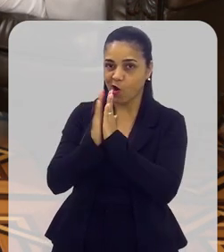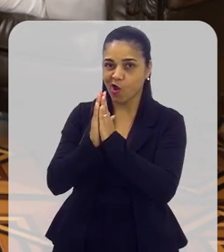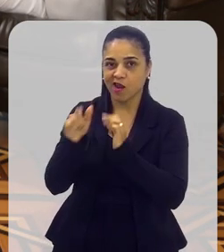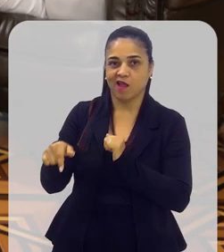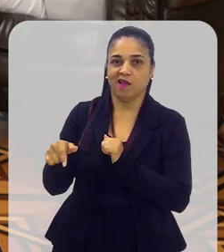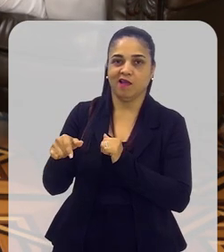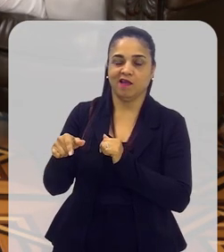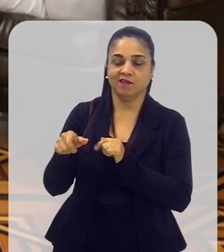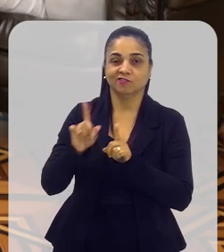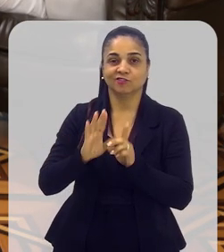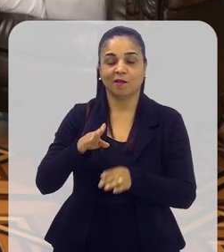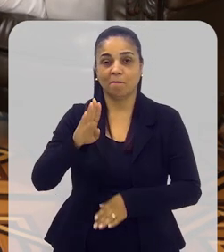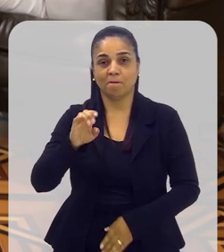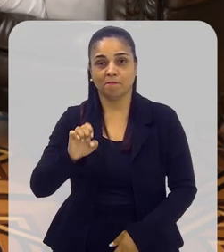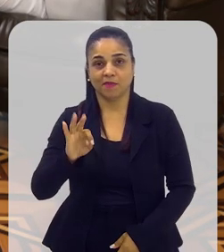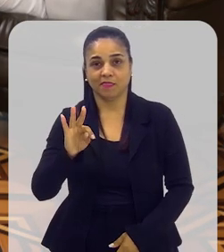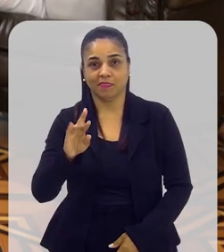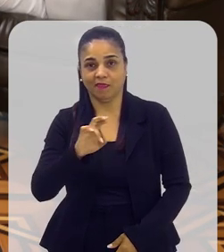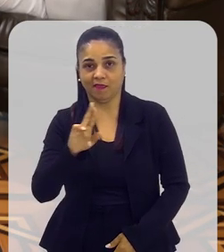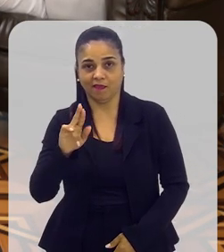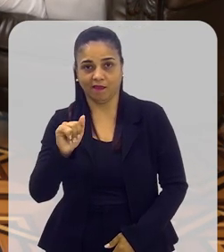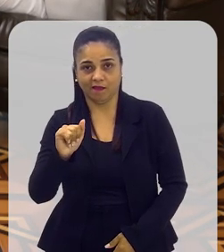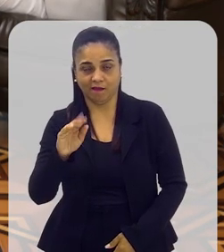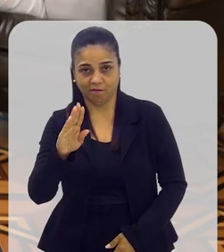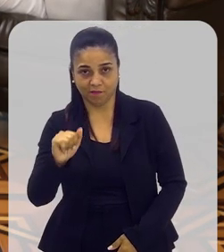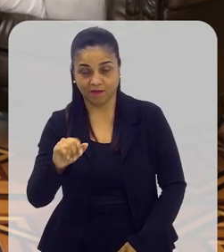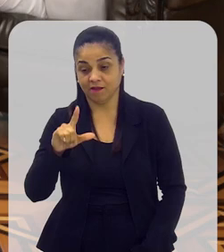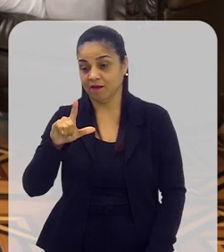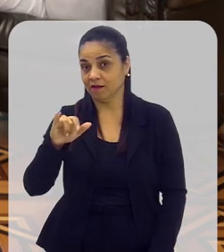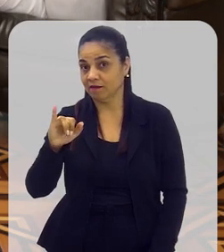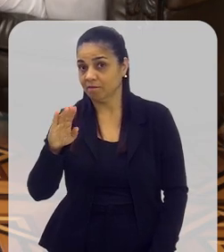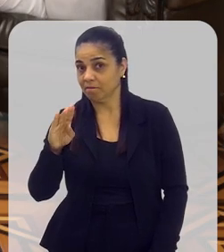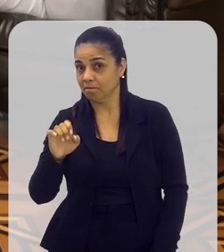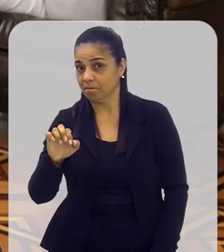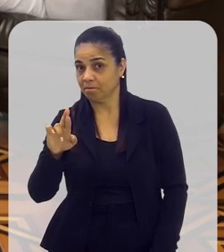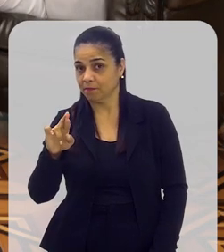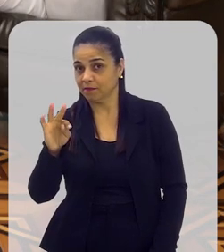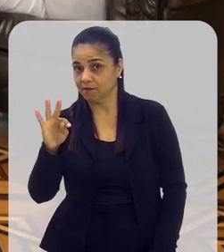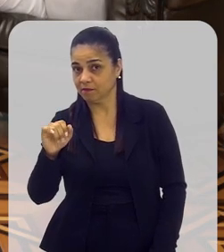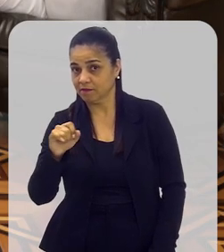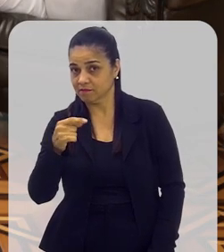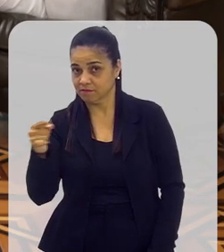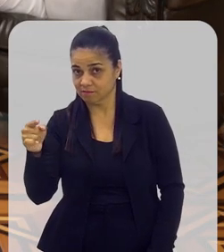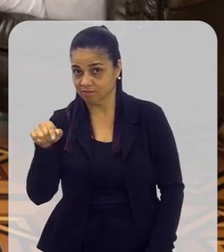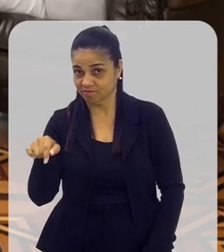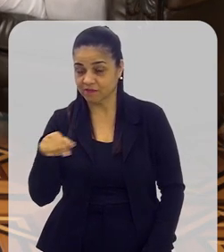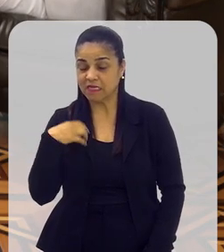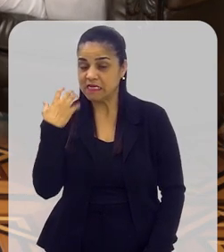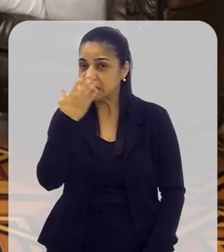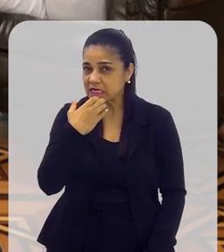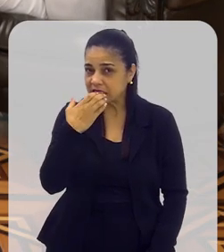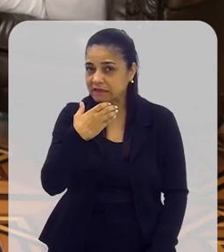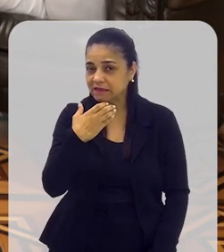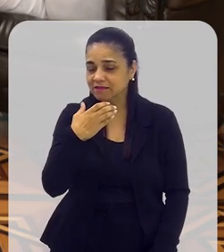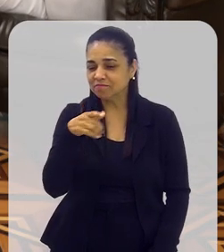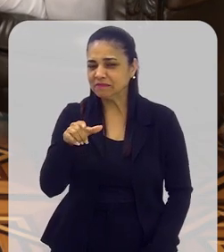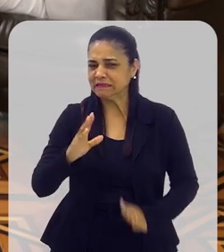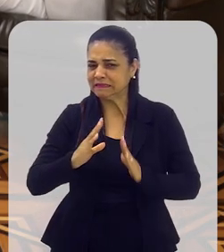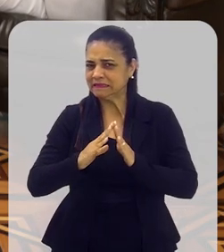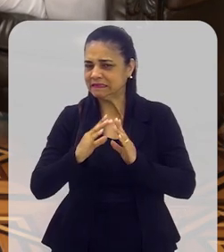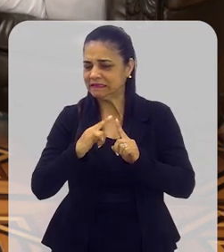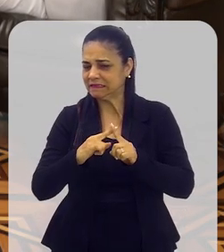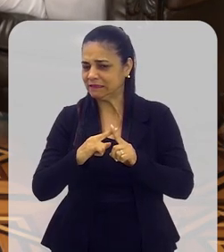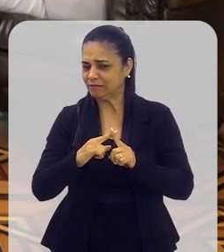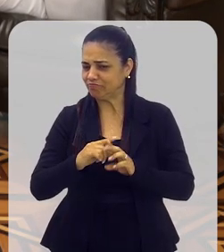verdade, o obreiro já botou beterraba, libertação. Que ele canta, ele sente, sabe? Sim.